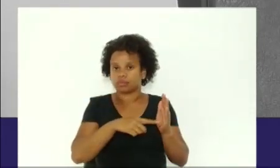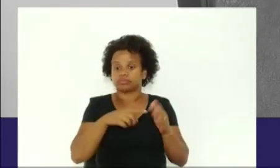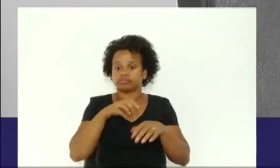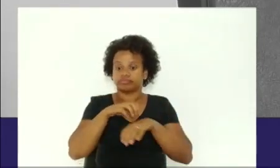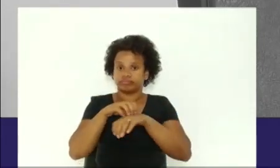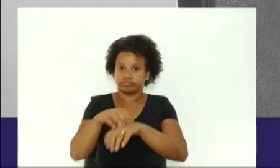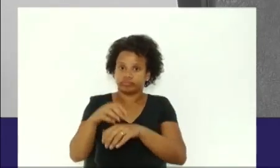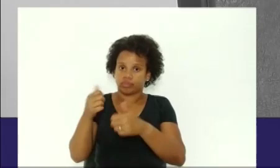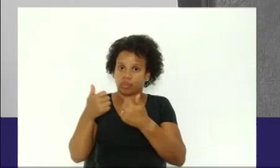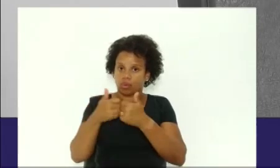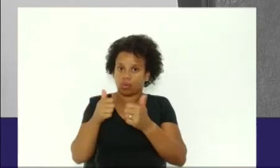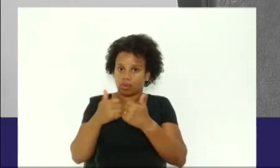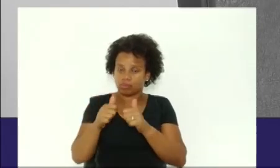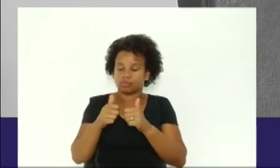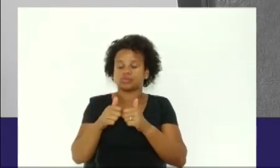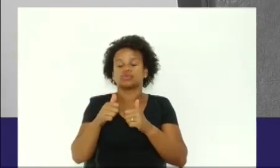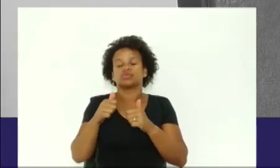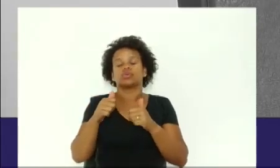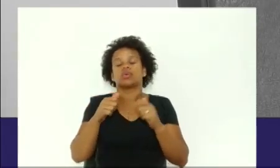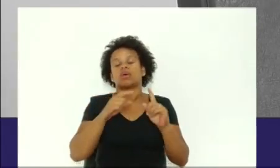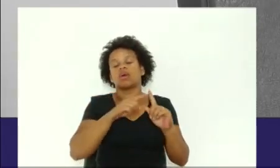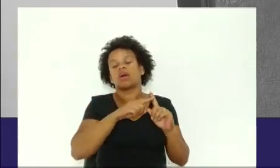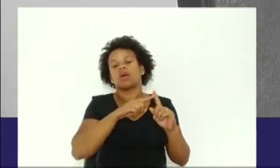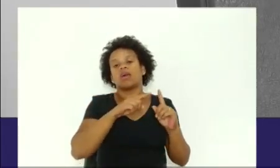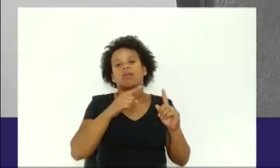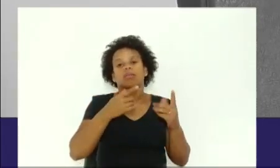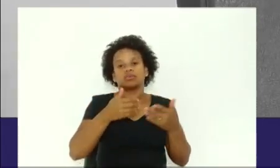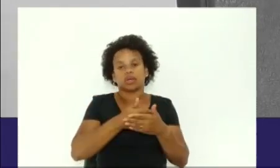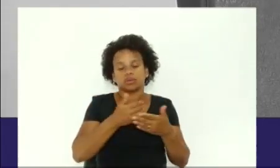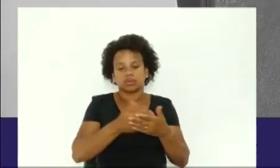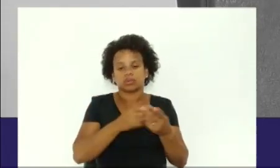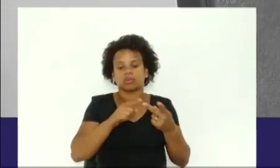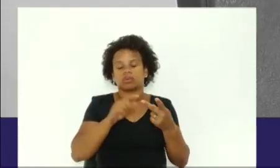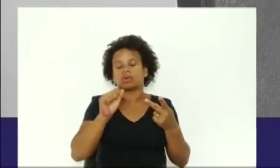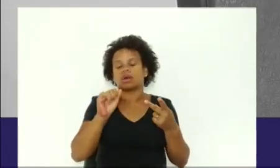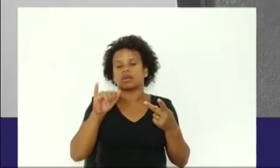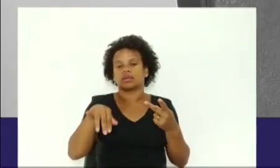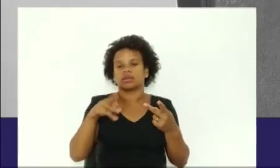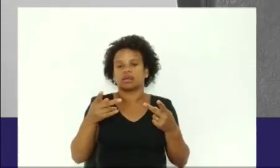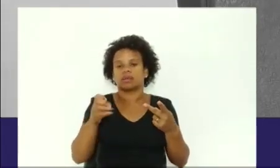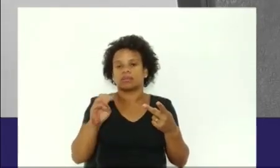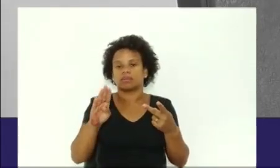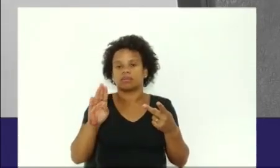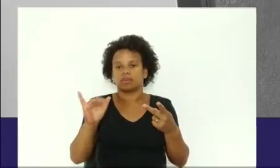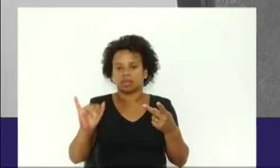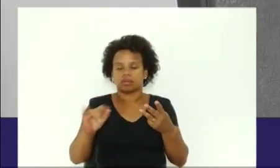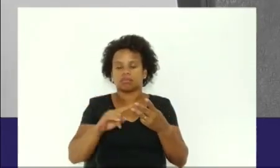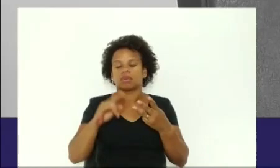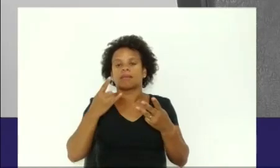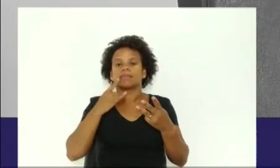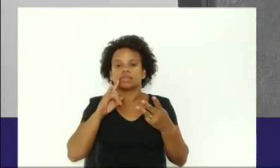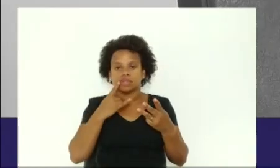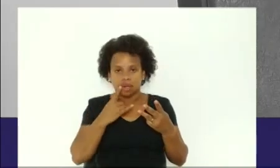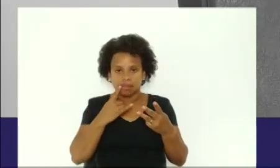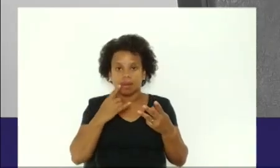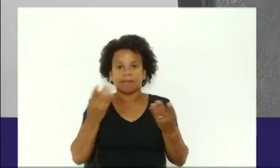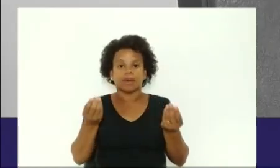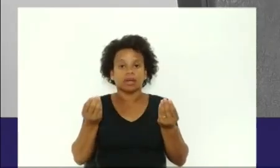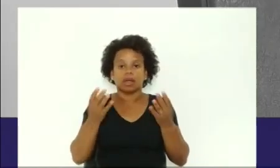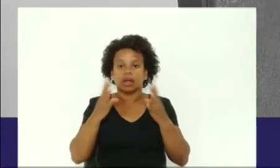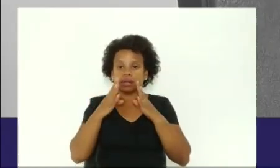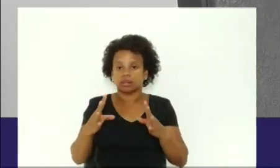Botucatu, Anhembi e Piracicaba, atendendo os anseios de estudantes, trabalhadores e população